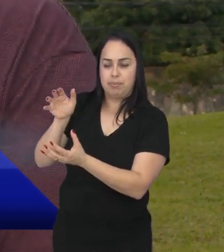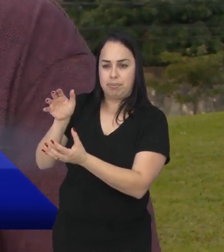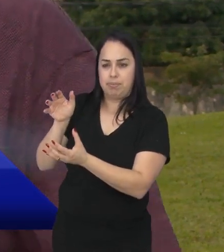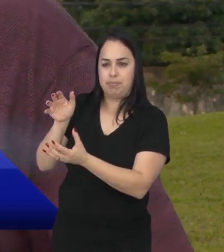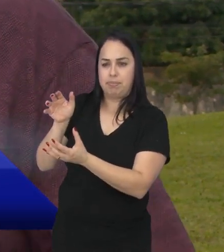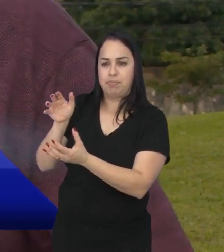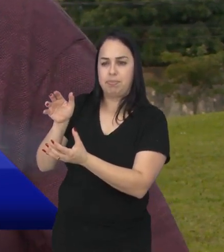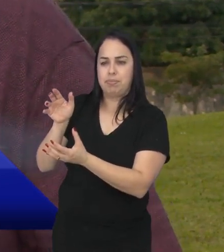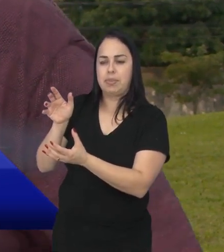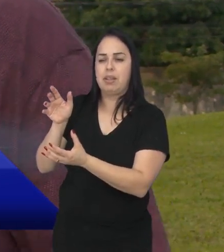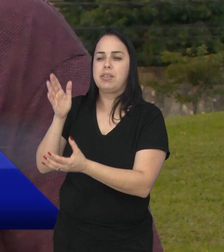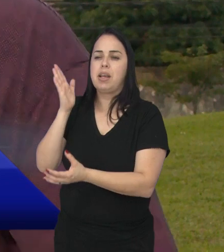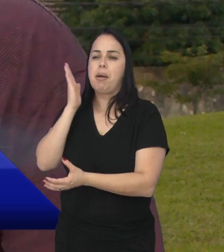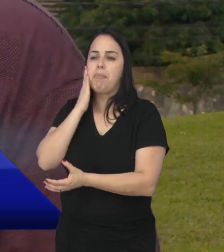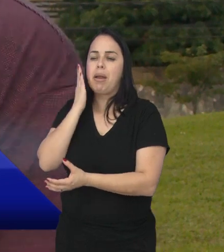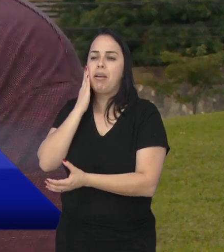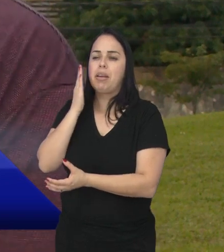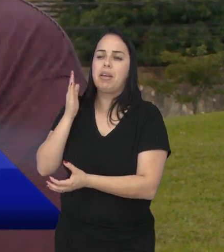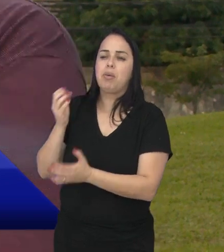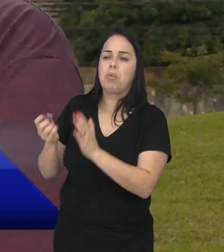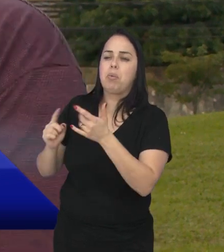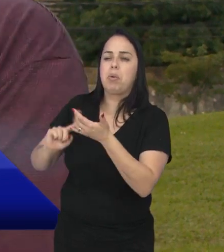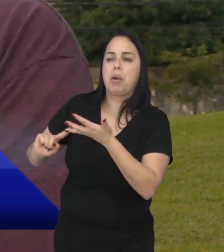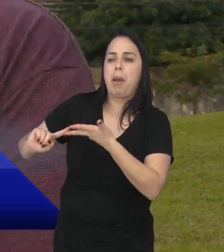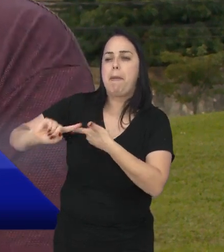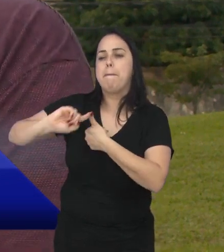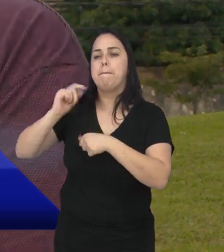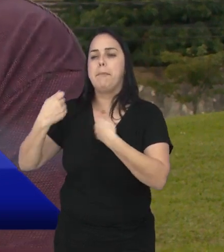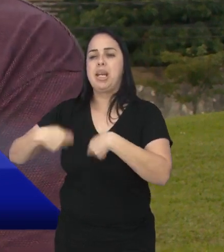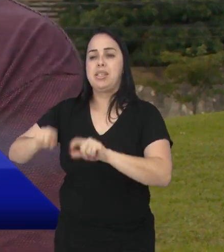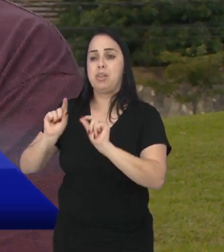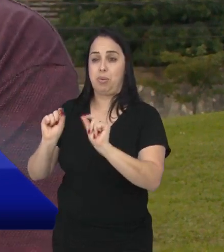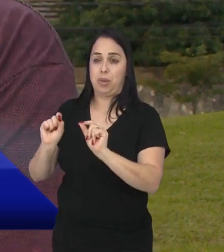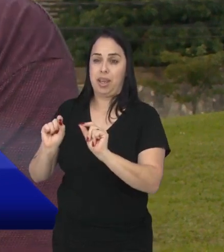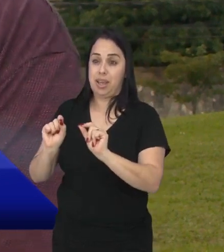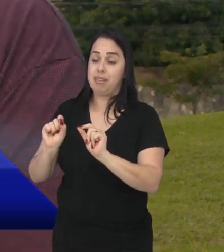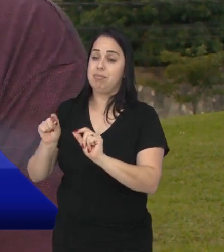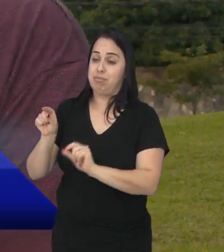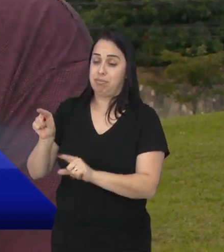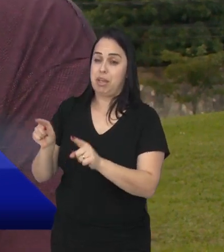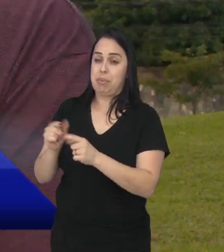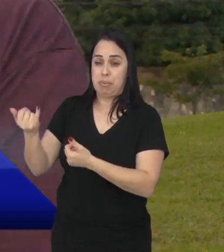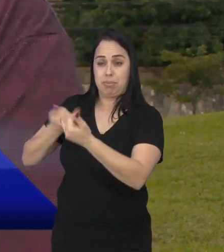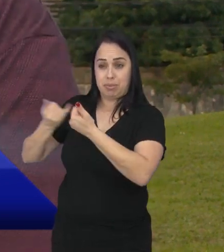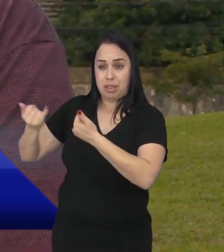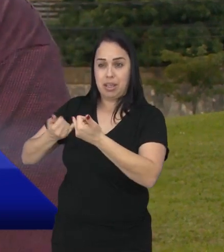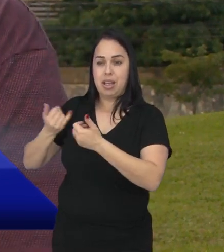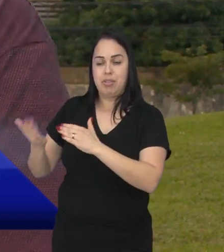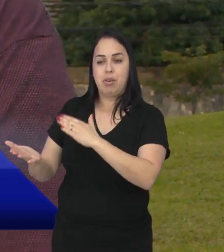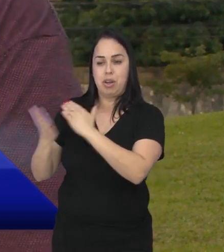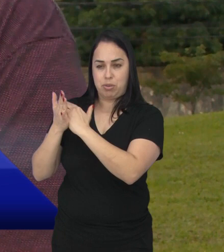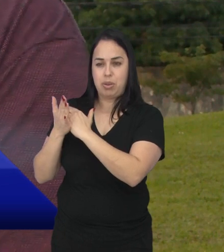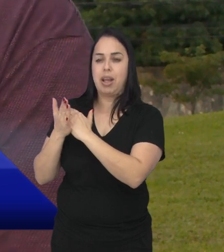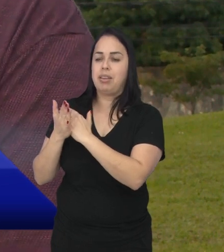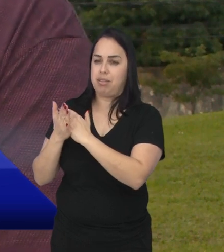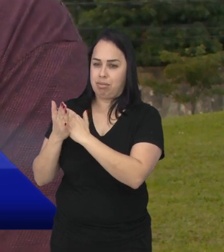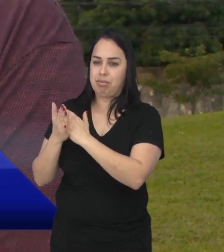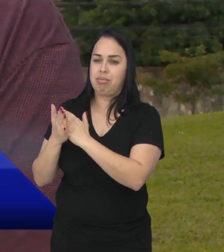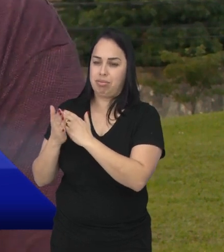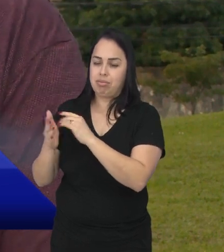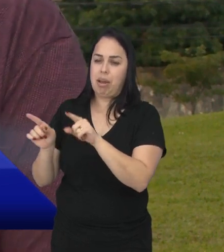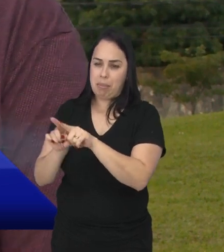nós vamos verificar as demandas que eles mais sentem na rua e uma novidade também eles vão nos auxiliar nas ações